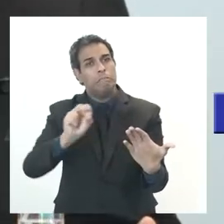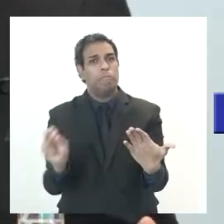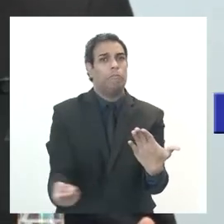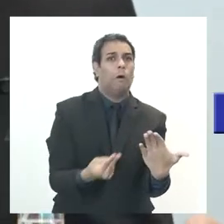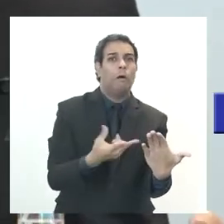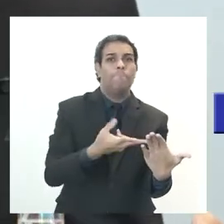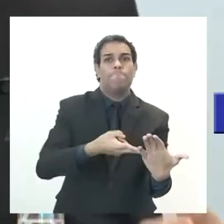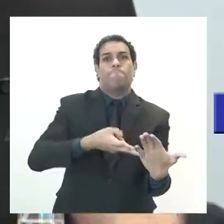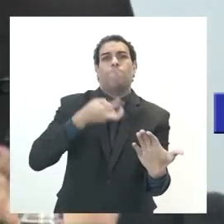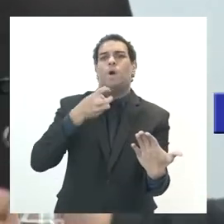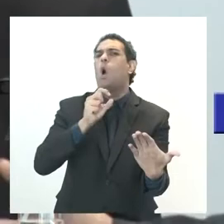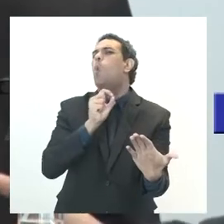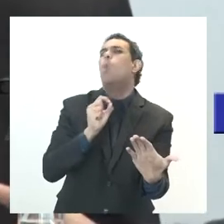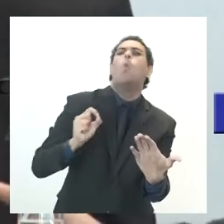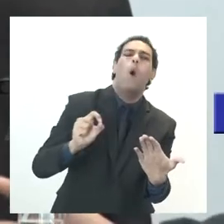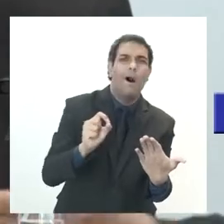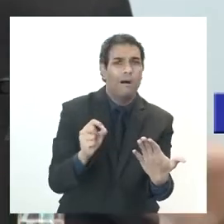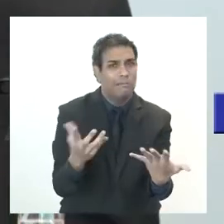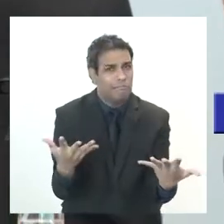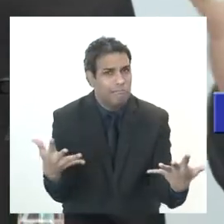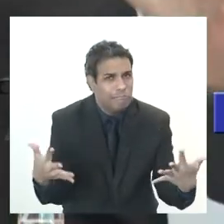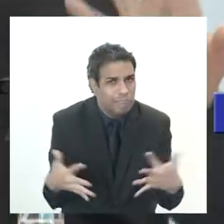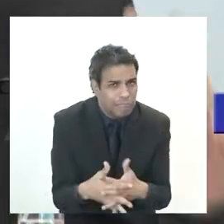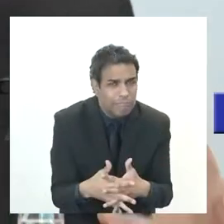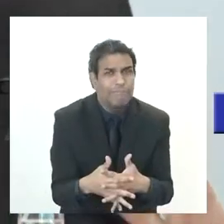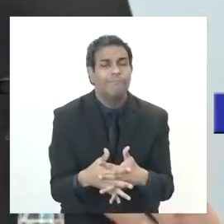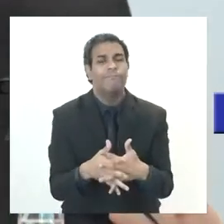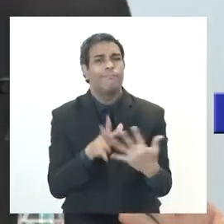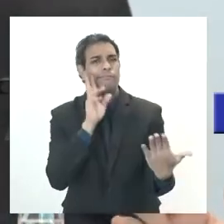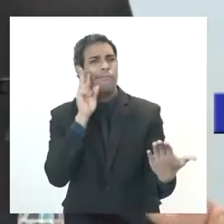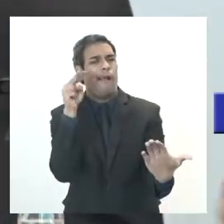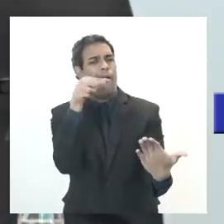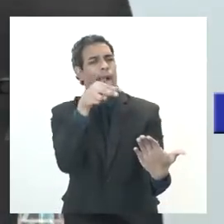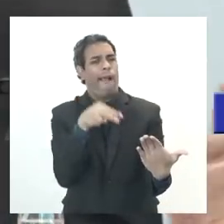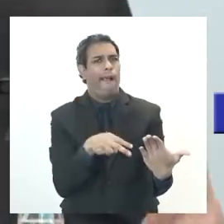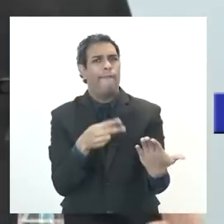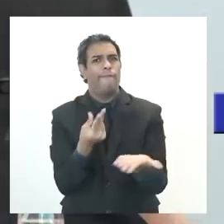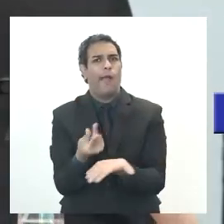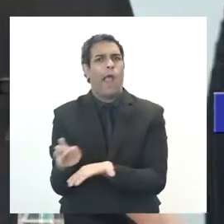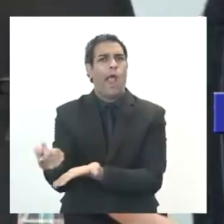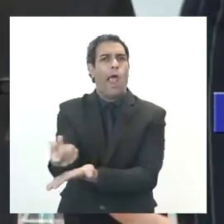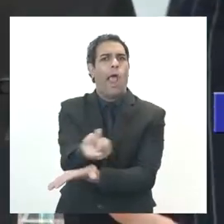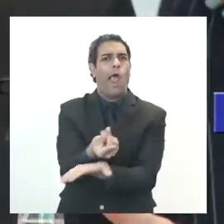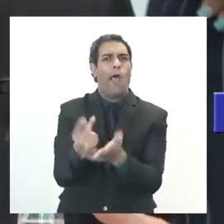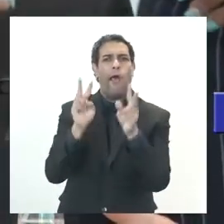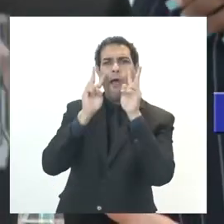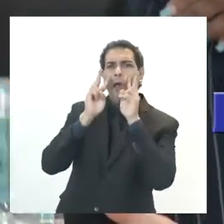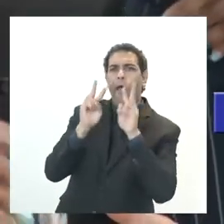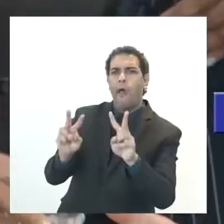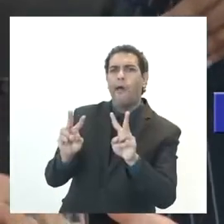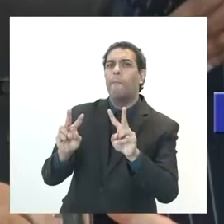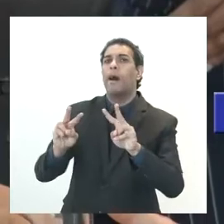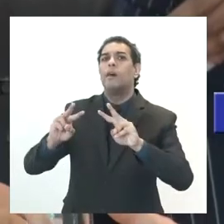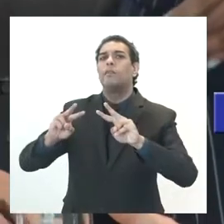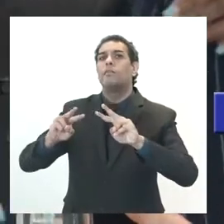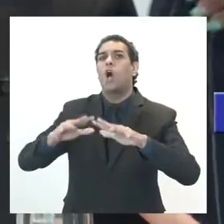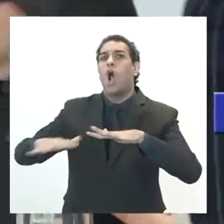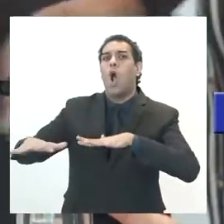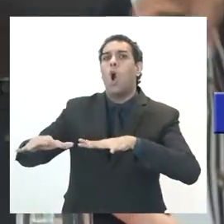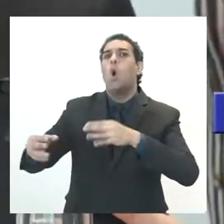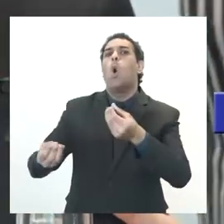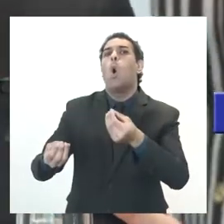surpreso porque tu nem não é surpresa porque hein Olha o capitalismo e verifica como capitalismo se movimenta